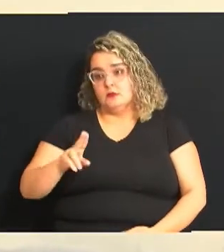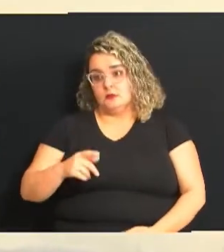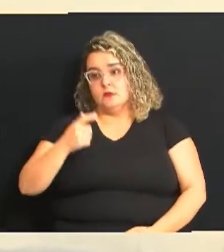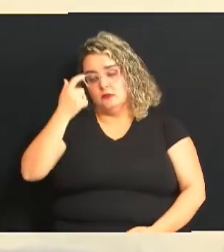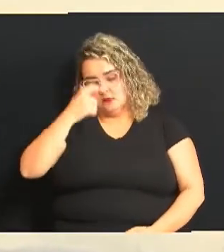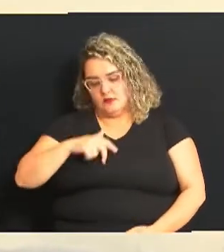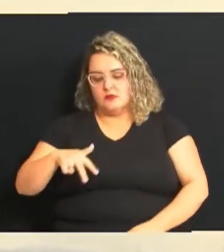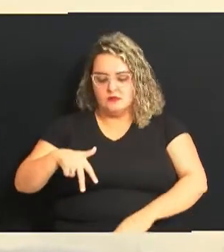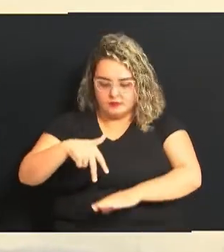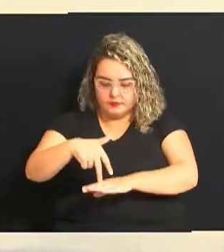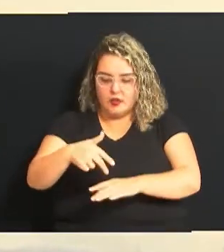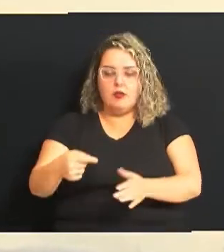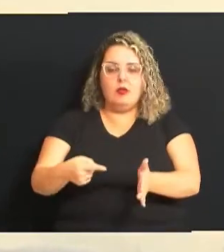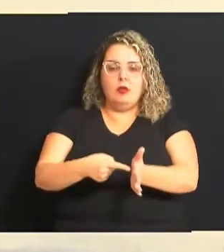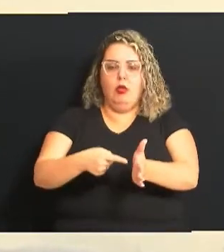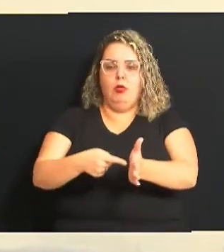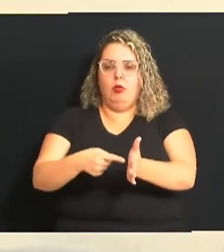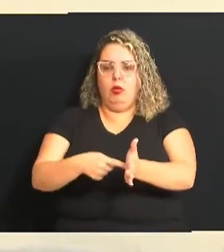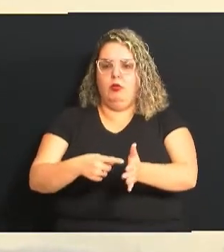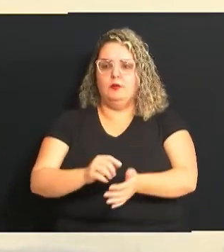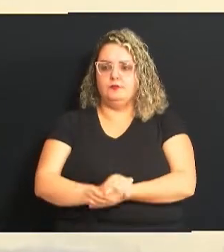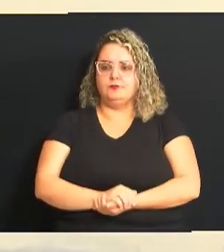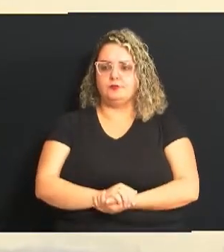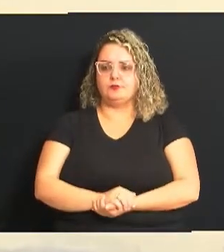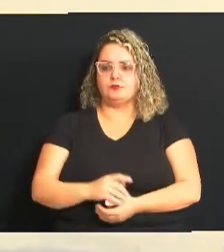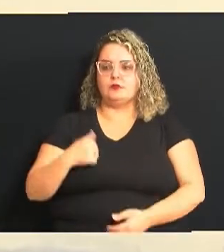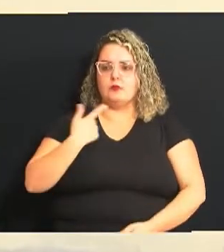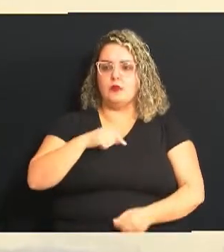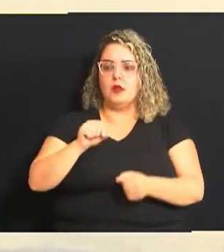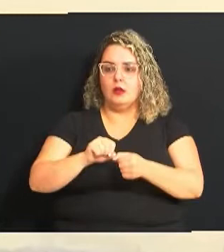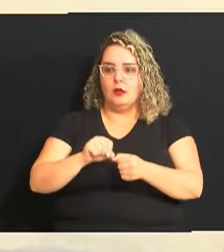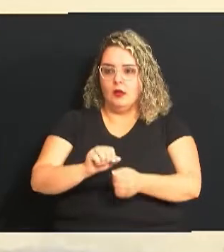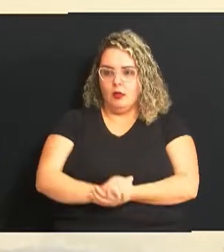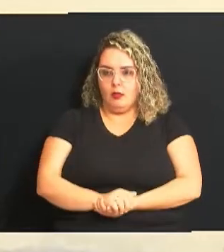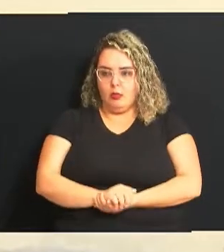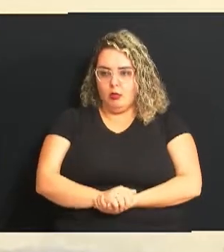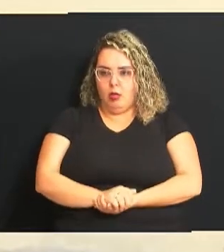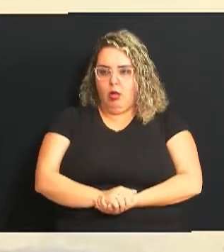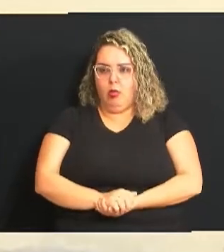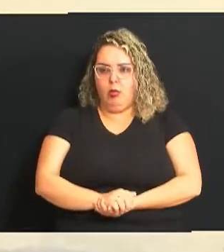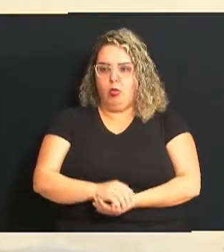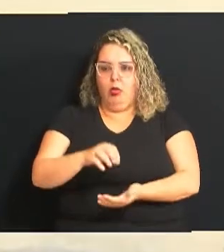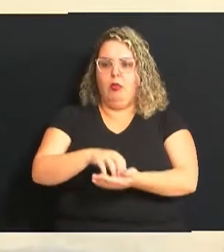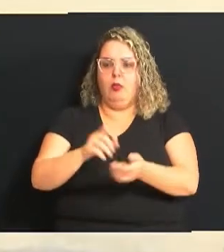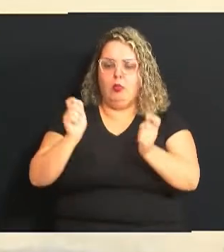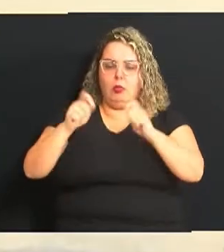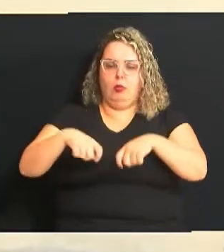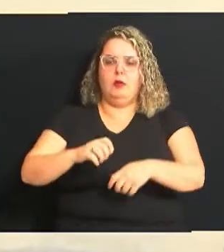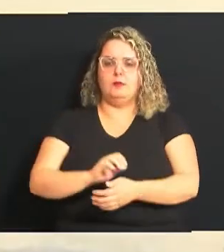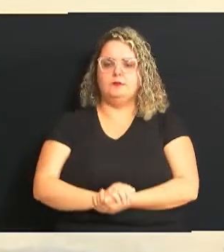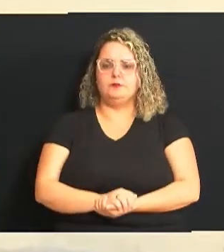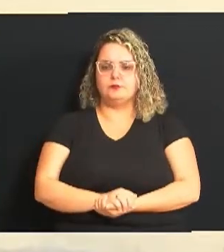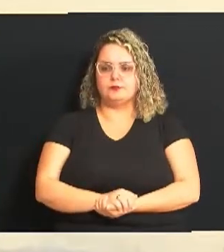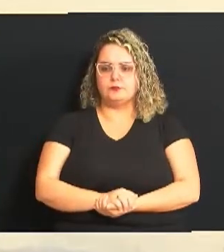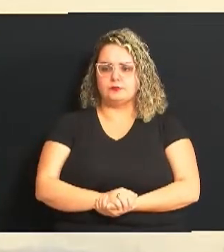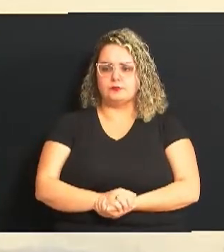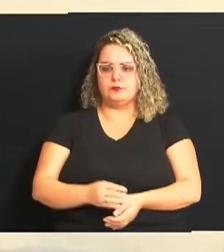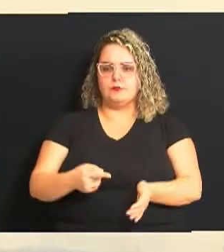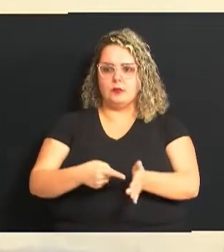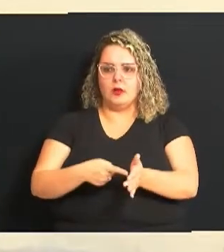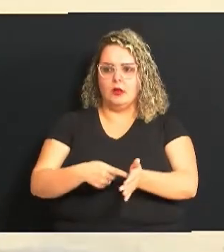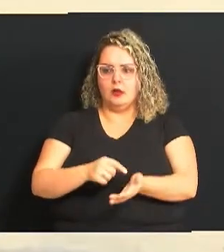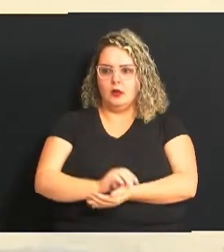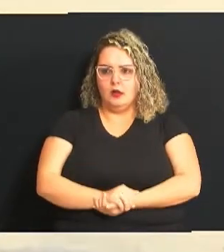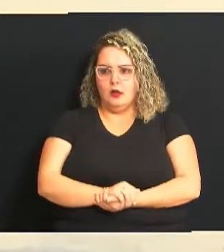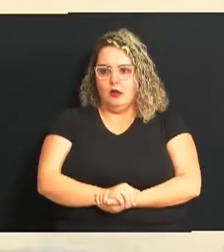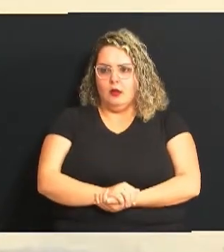nós fazemos a denúncia. Mas, assim, o órgão que a gente fala que é sempre competente em caso de denúncia, por